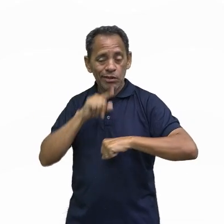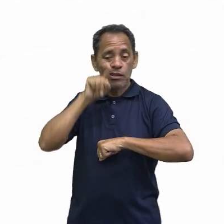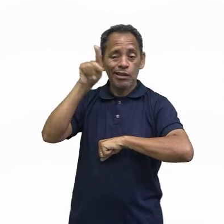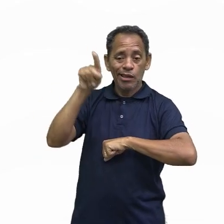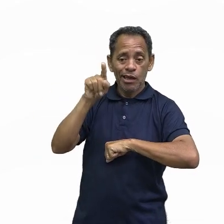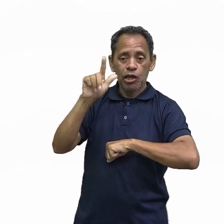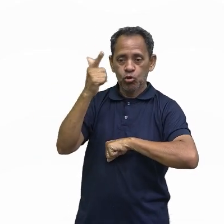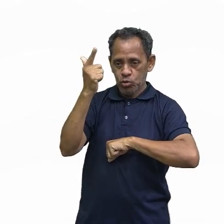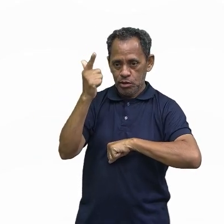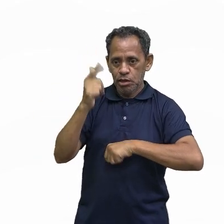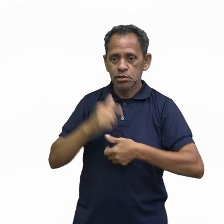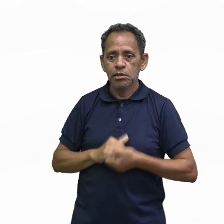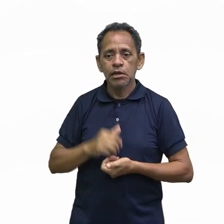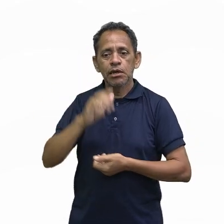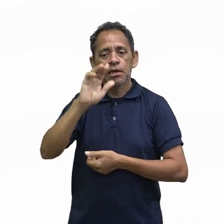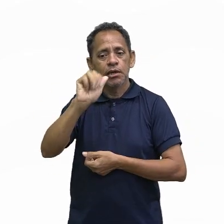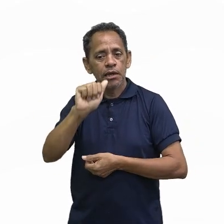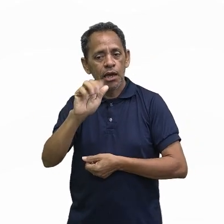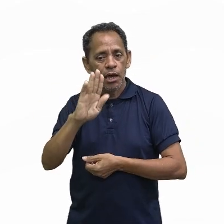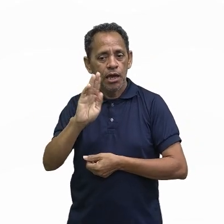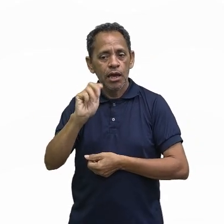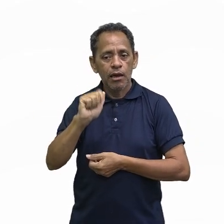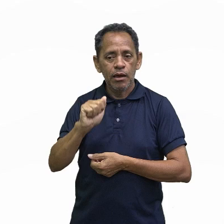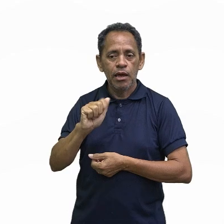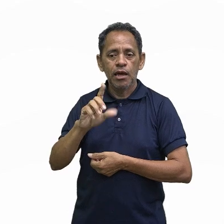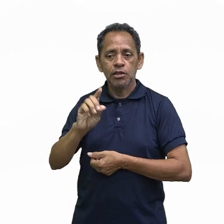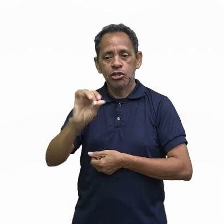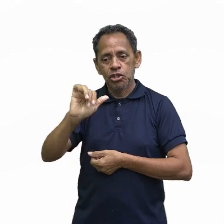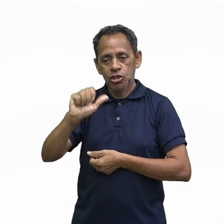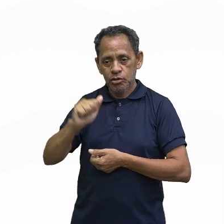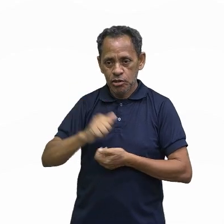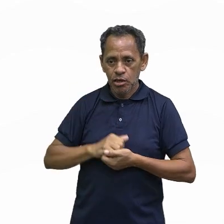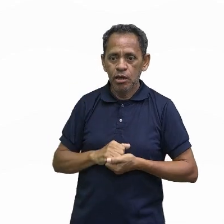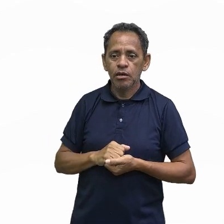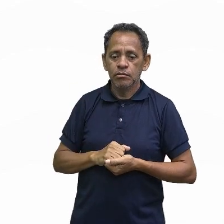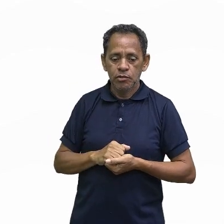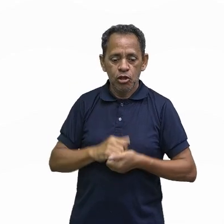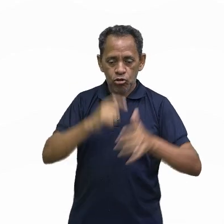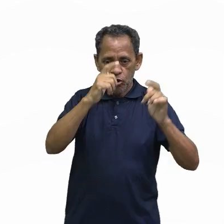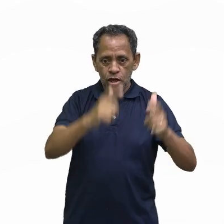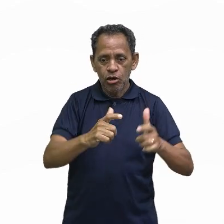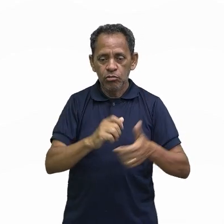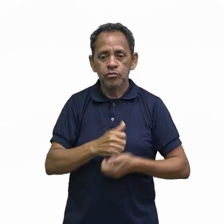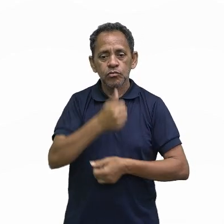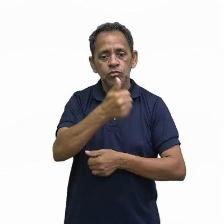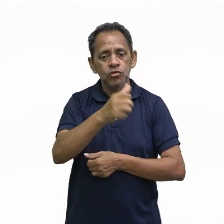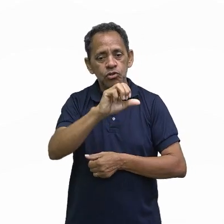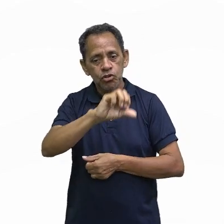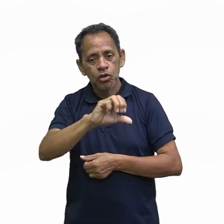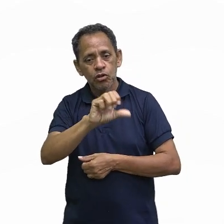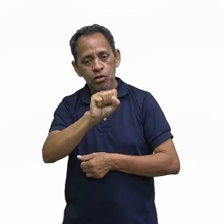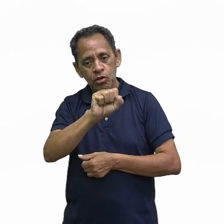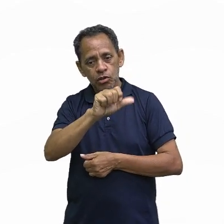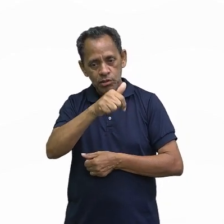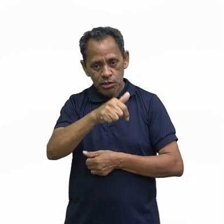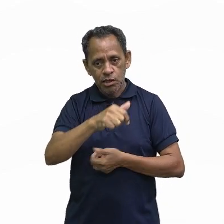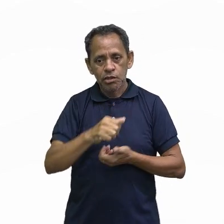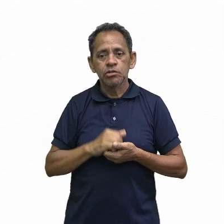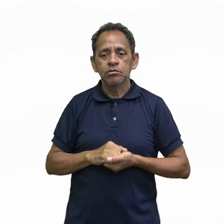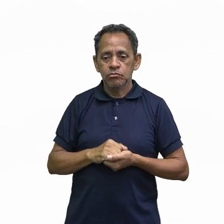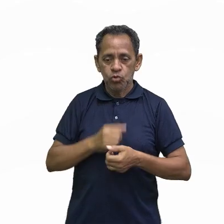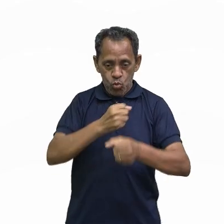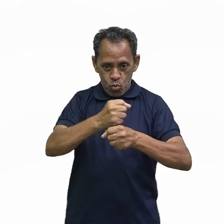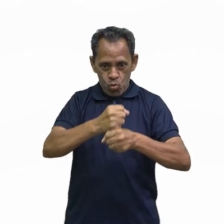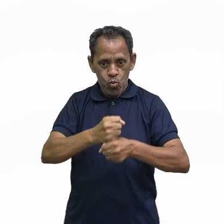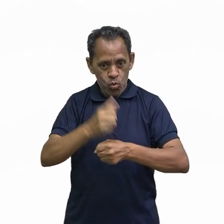de Goiás, que é a cidade que recebeu todo esse material. Então, em 1987, o ano que aconteceu o acidente,